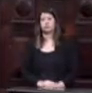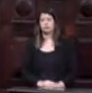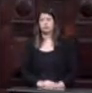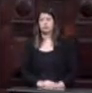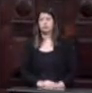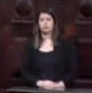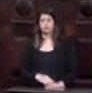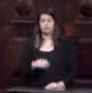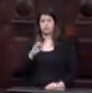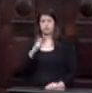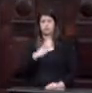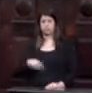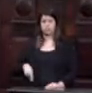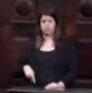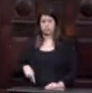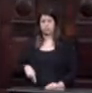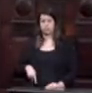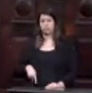Senhor presidente,